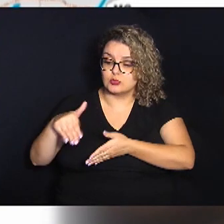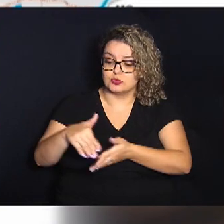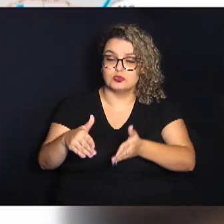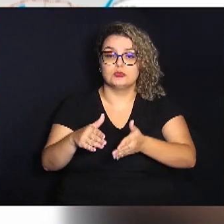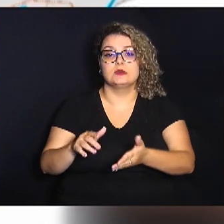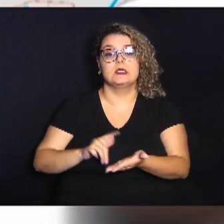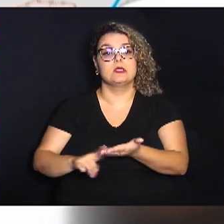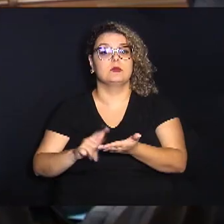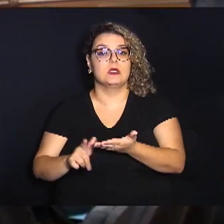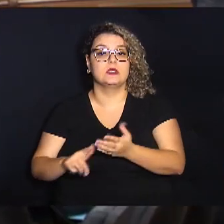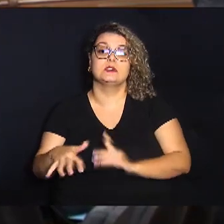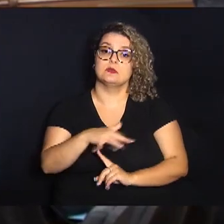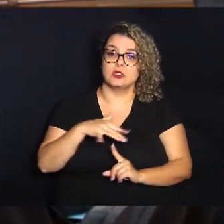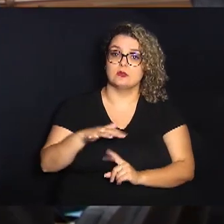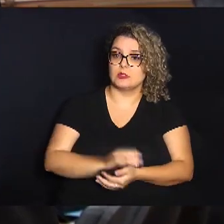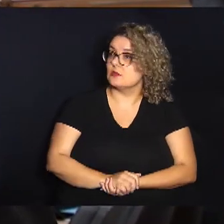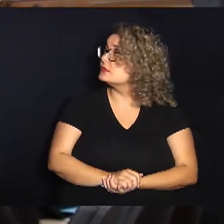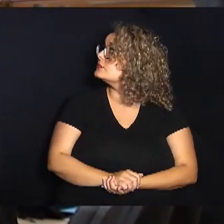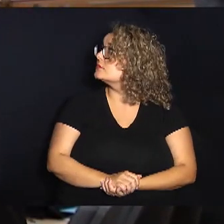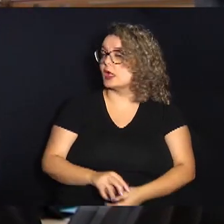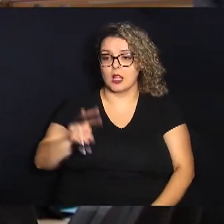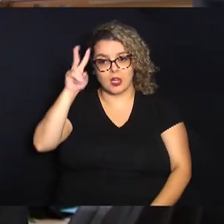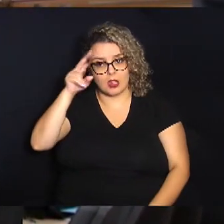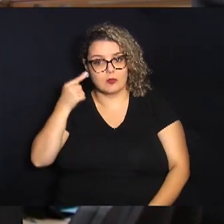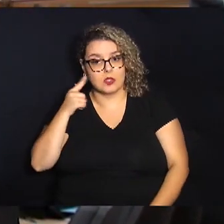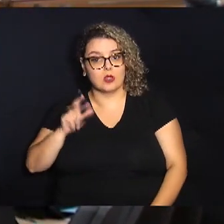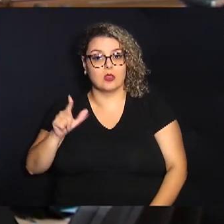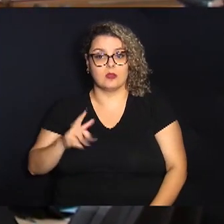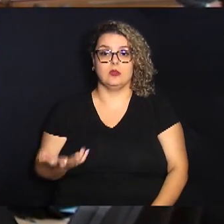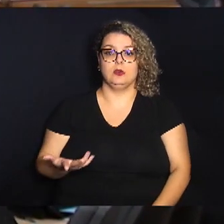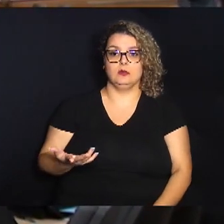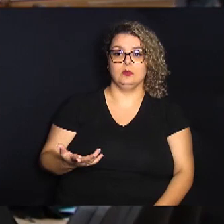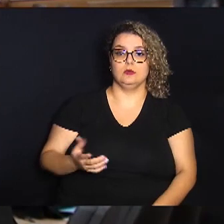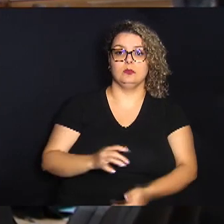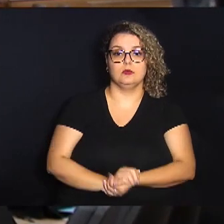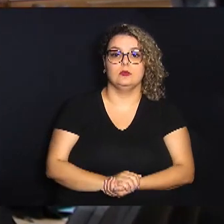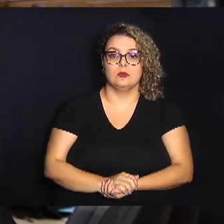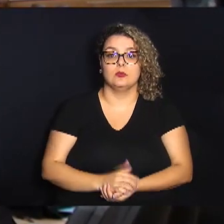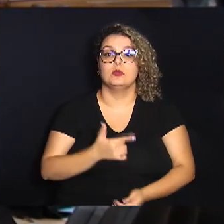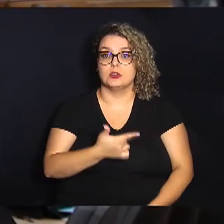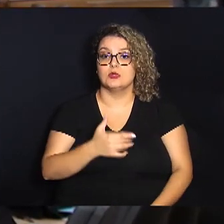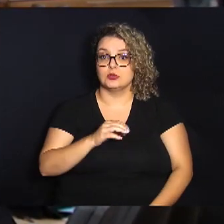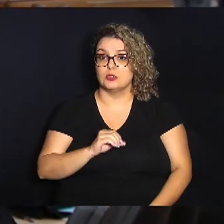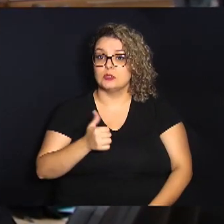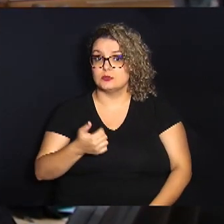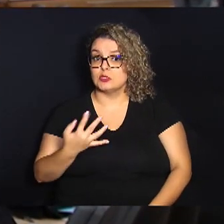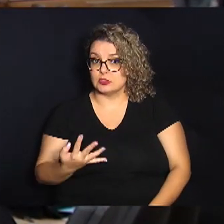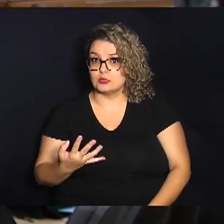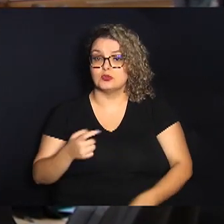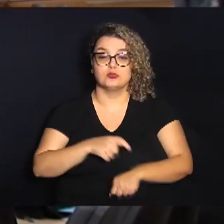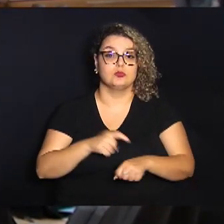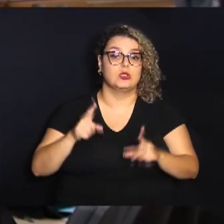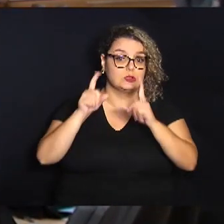saneamento e meio ambiente. Lembrando, é claro, momentos delicados, como passamos em 2014, E